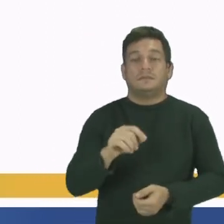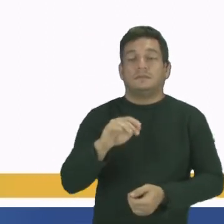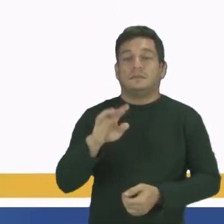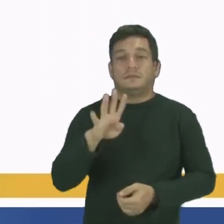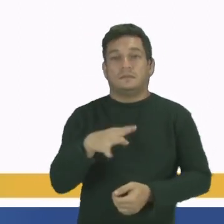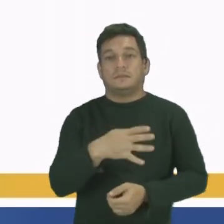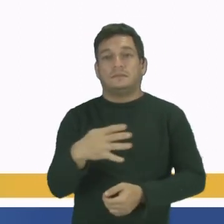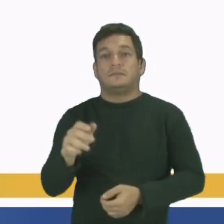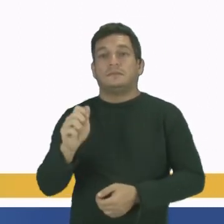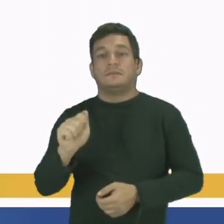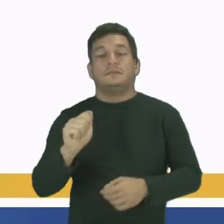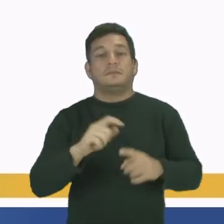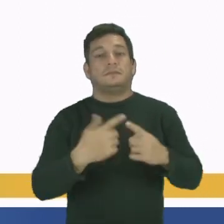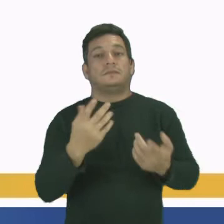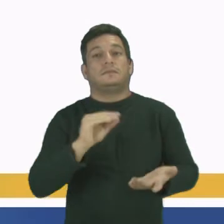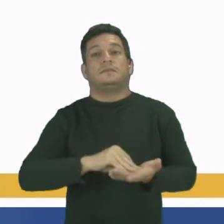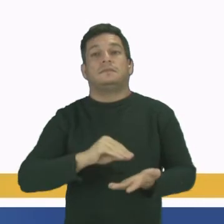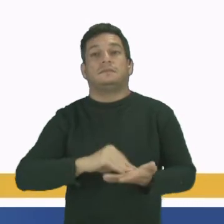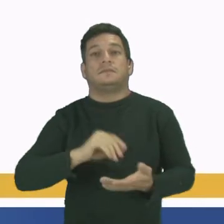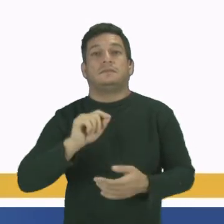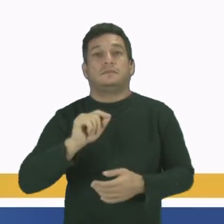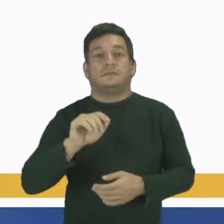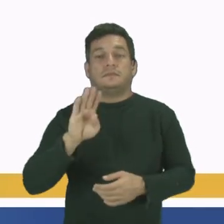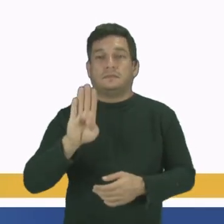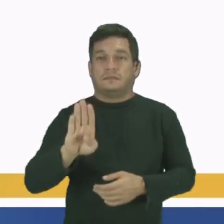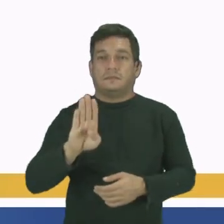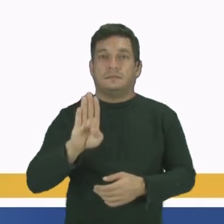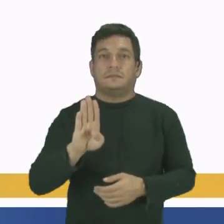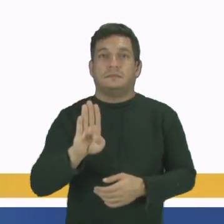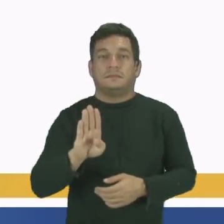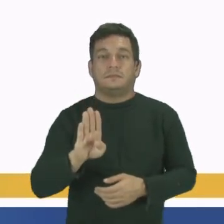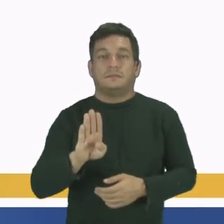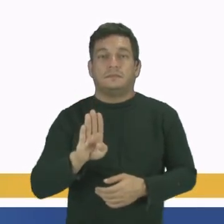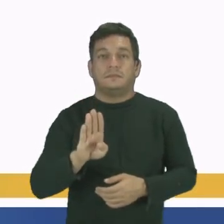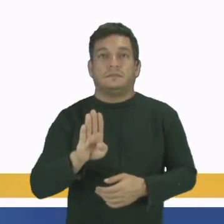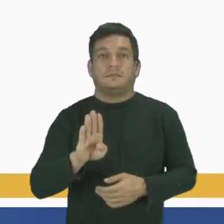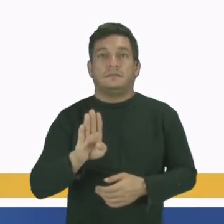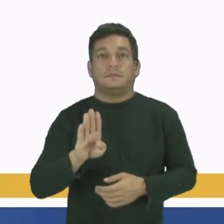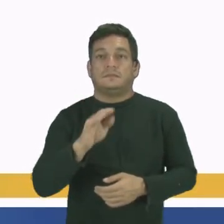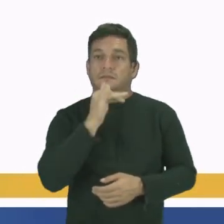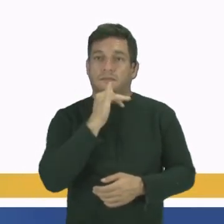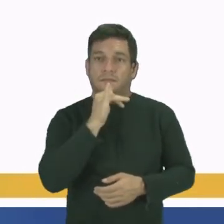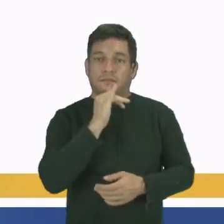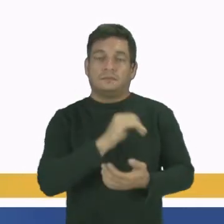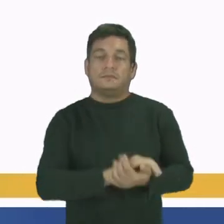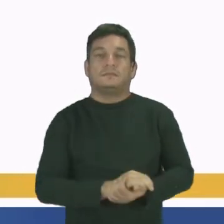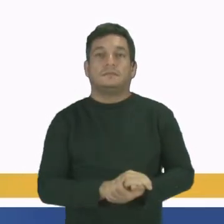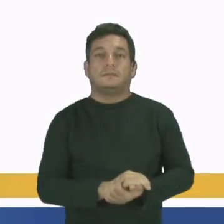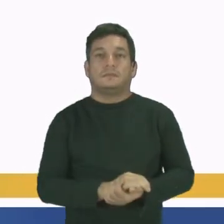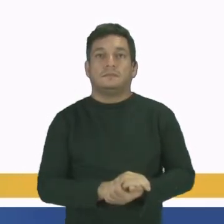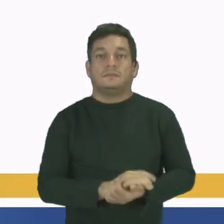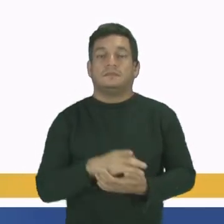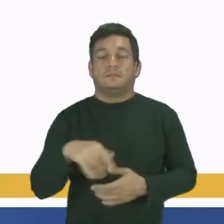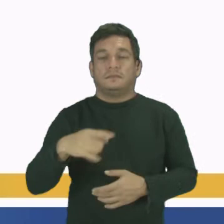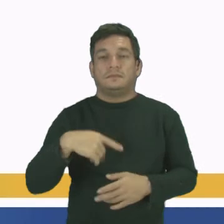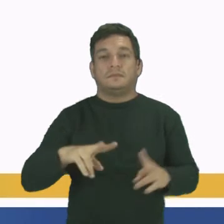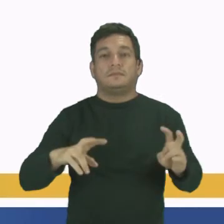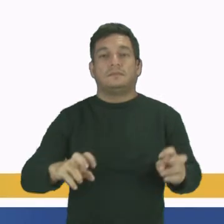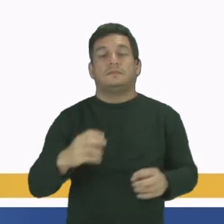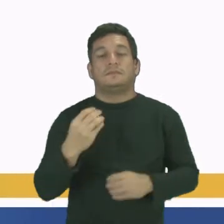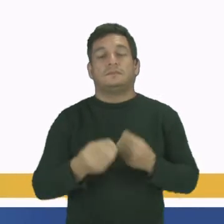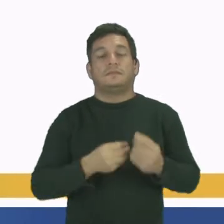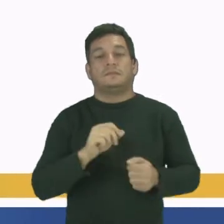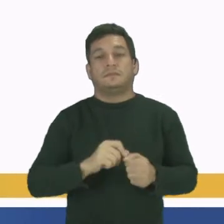matriz A. Mas só que está faltando agora a matriz B do nosso exemplo. Então acompanhem comigo aí